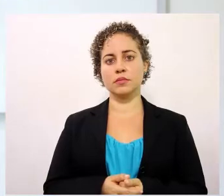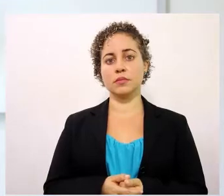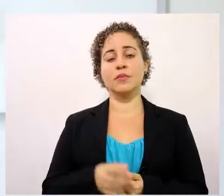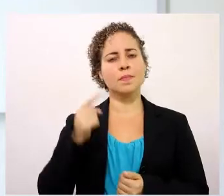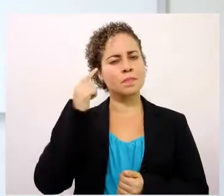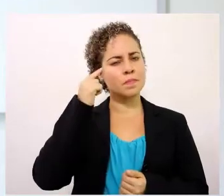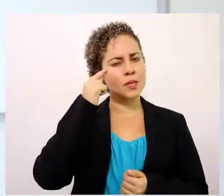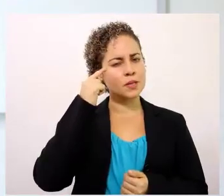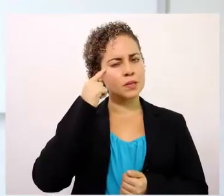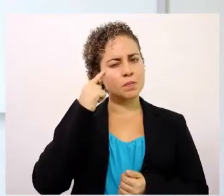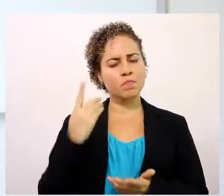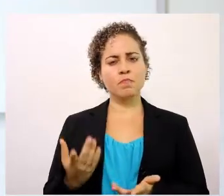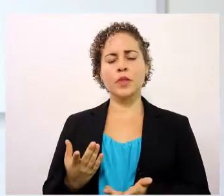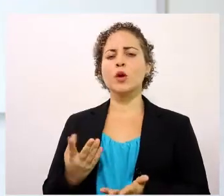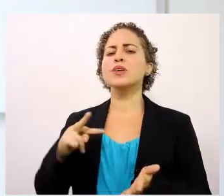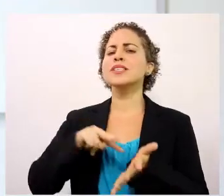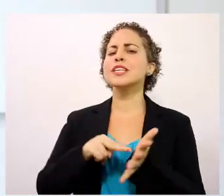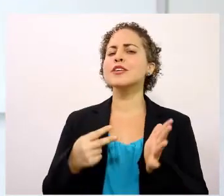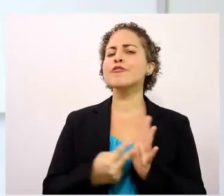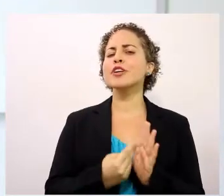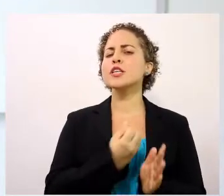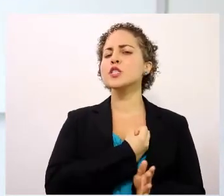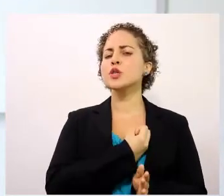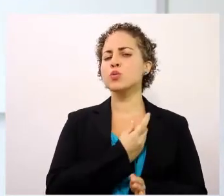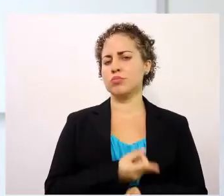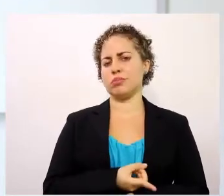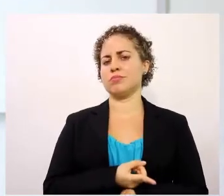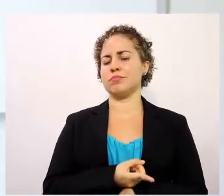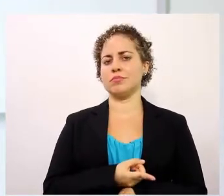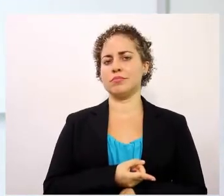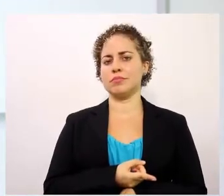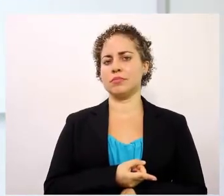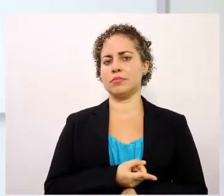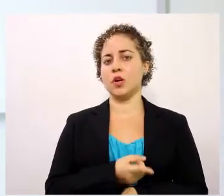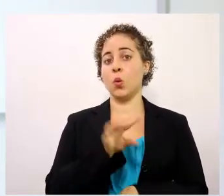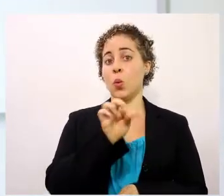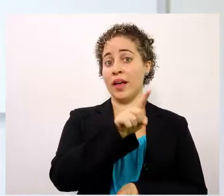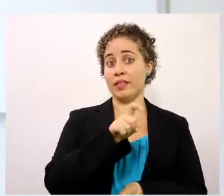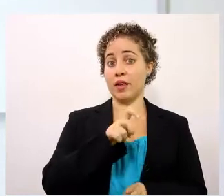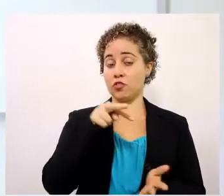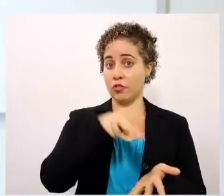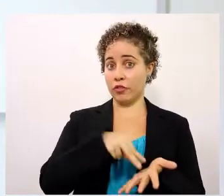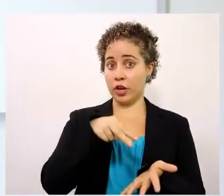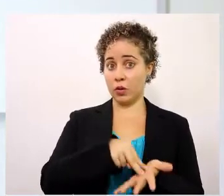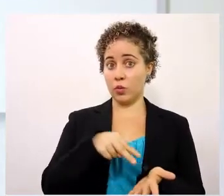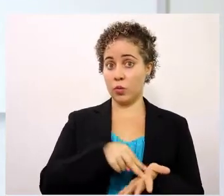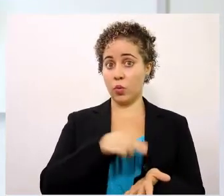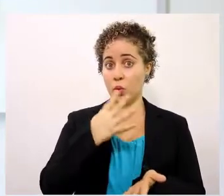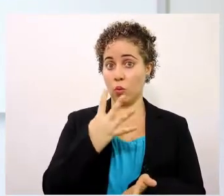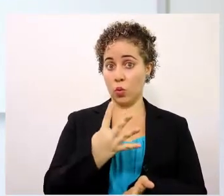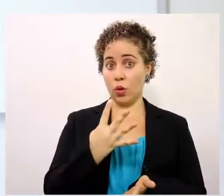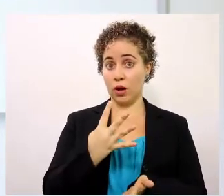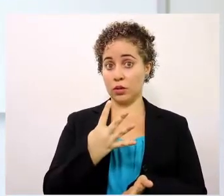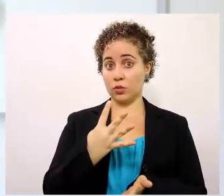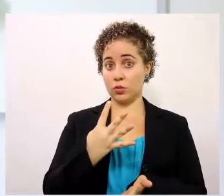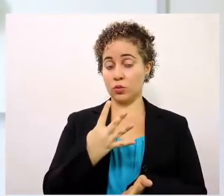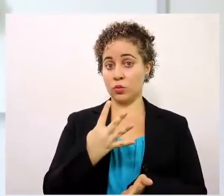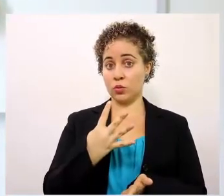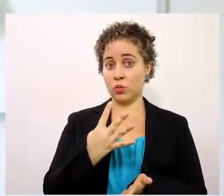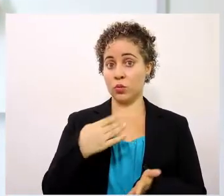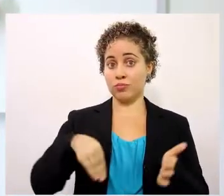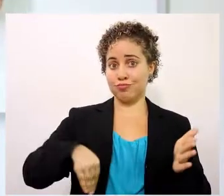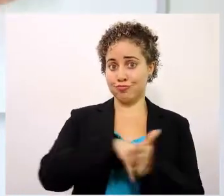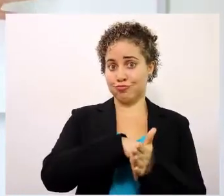Pense bem, o que significa esse número aqui? Uma taxa de frequência de 4 acidentes